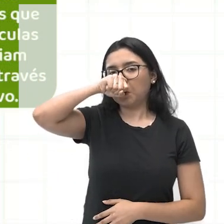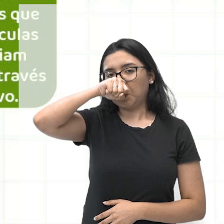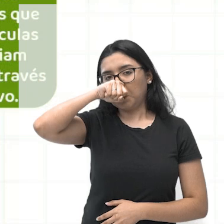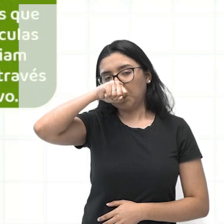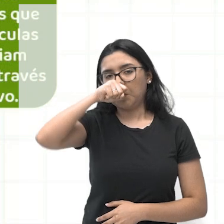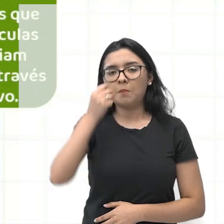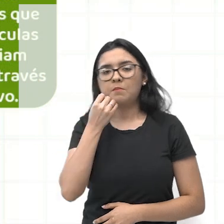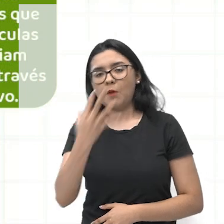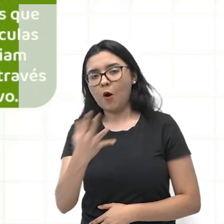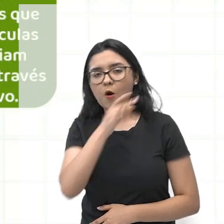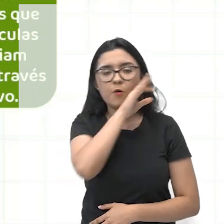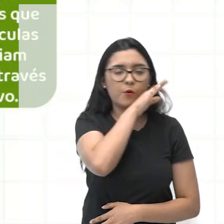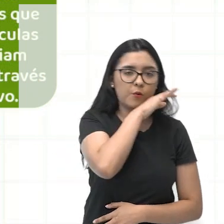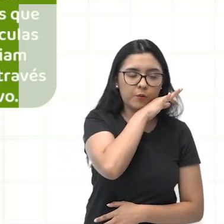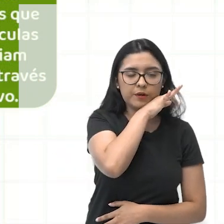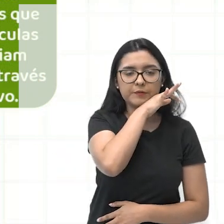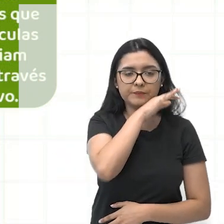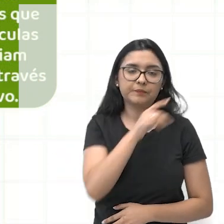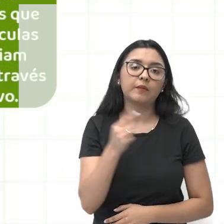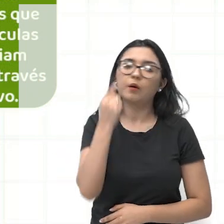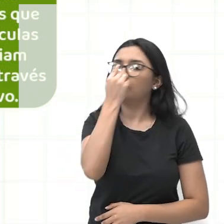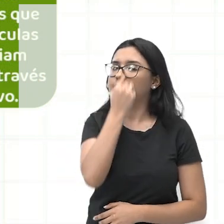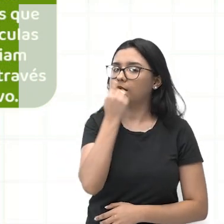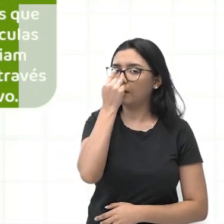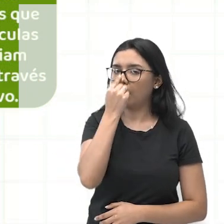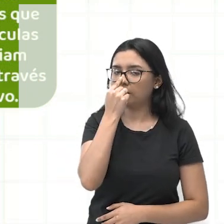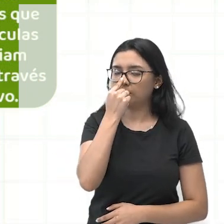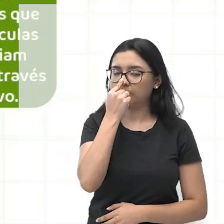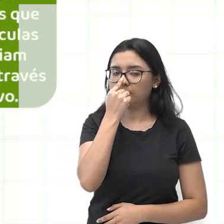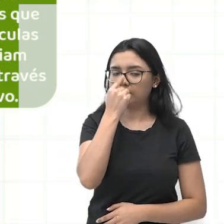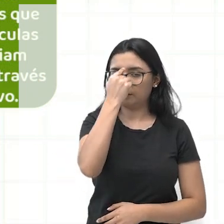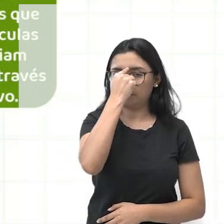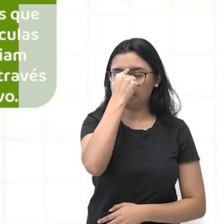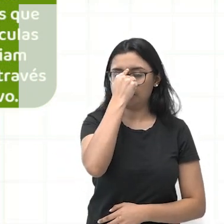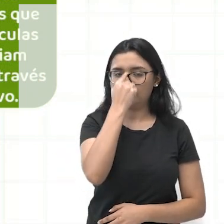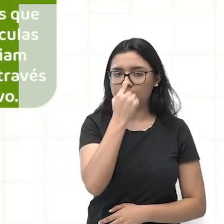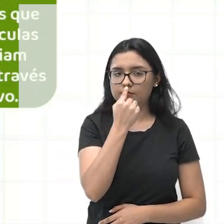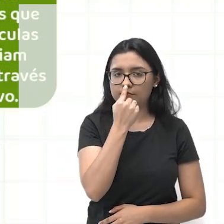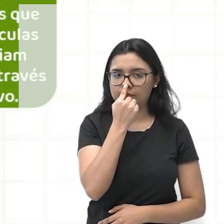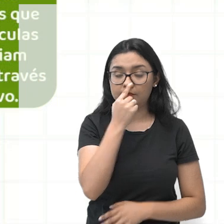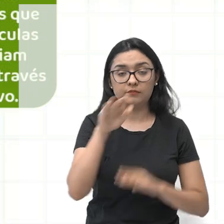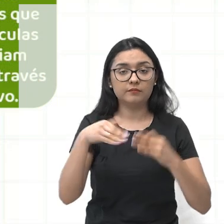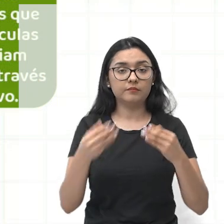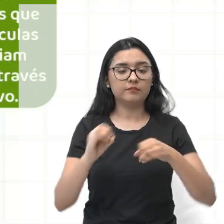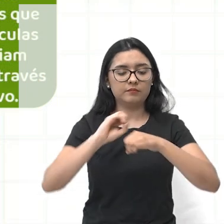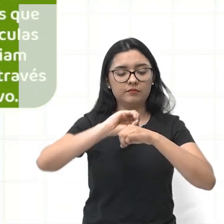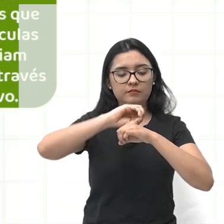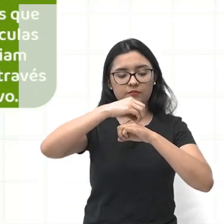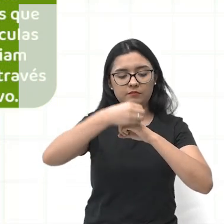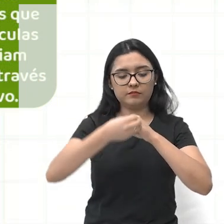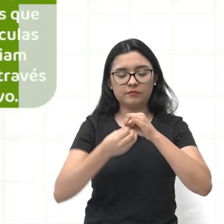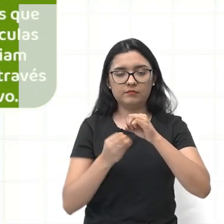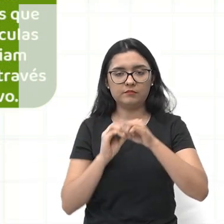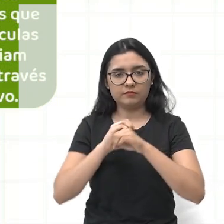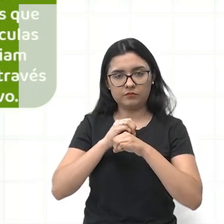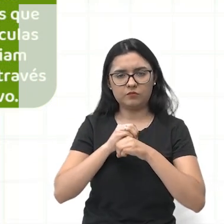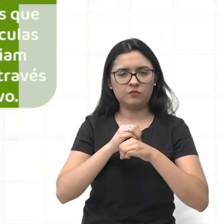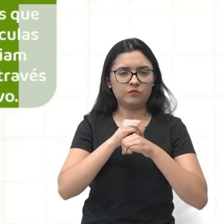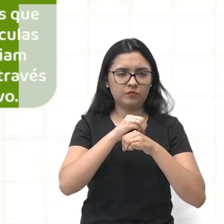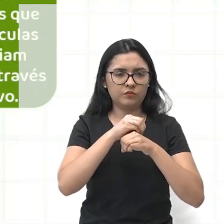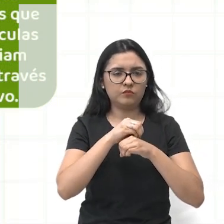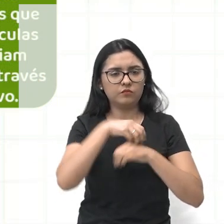é proporcionado pelo nariz, certo? Então, moléculas